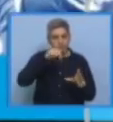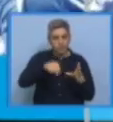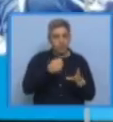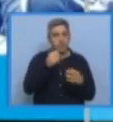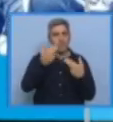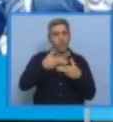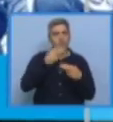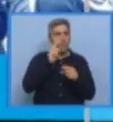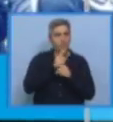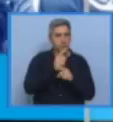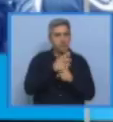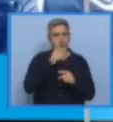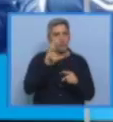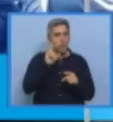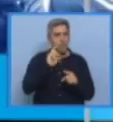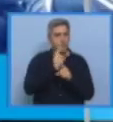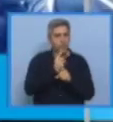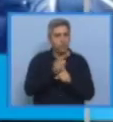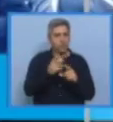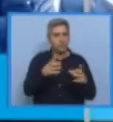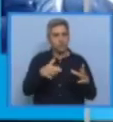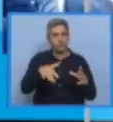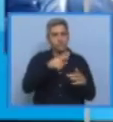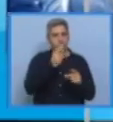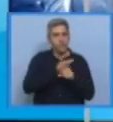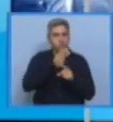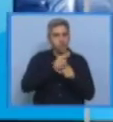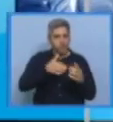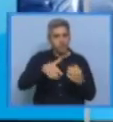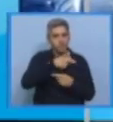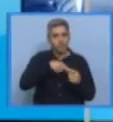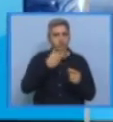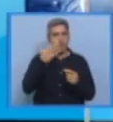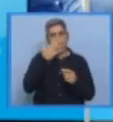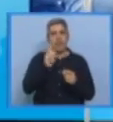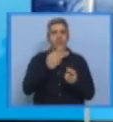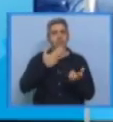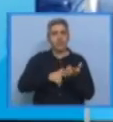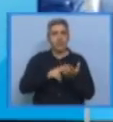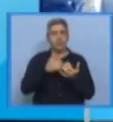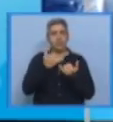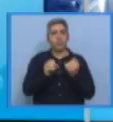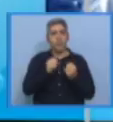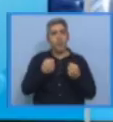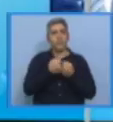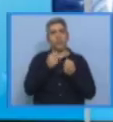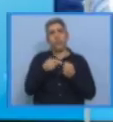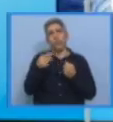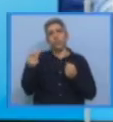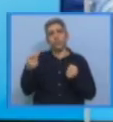são as mesmas, aquilo que se diz e ouve é o mesmo, portanto, isso aparece como o verdadeiro. Com o perigo de não haver confronto